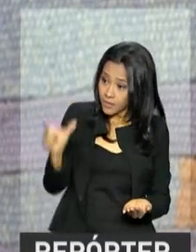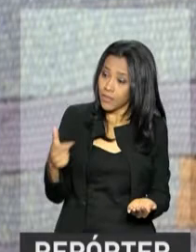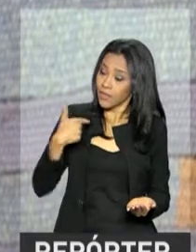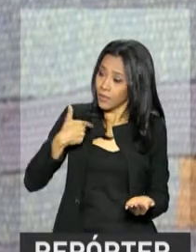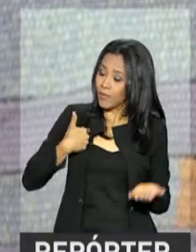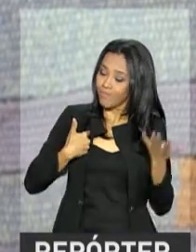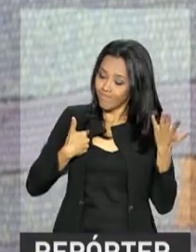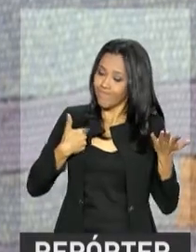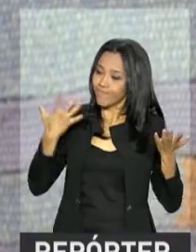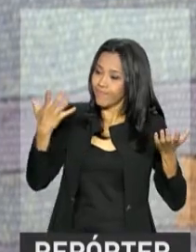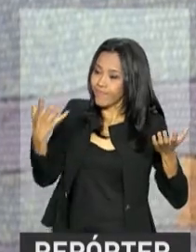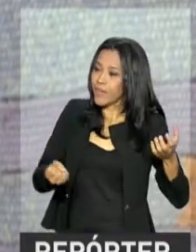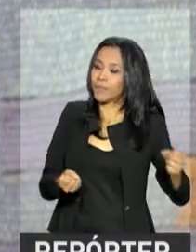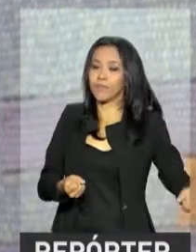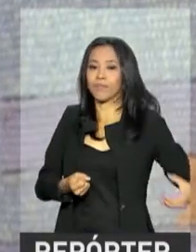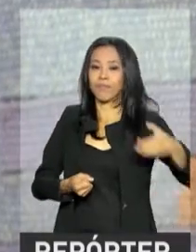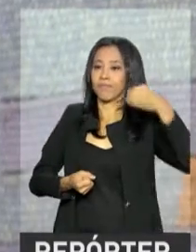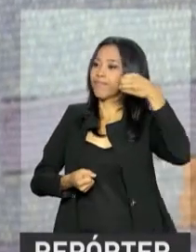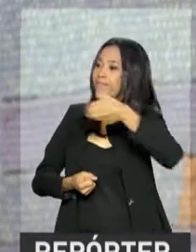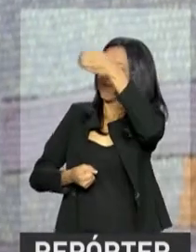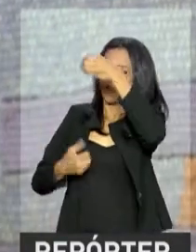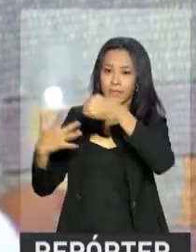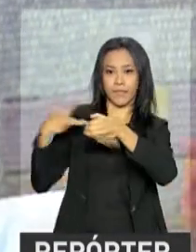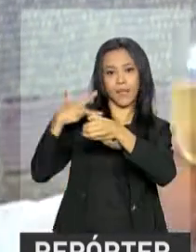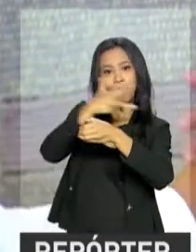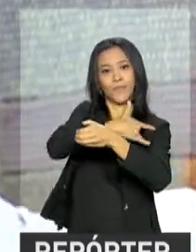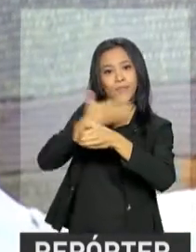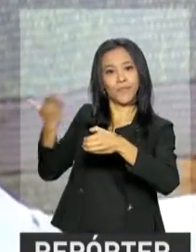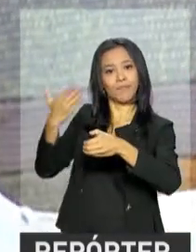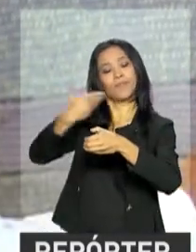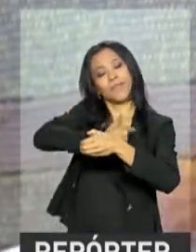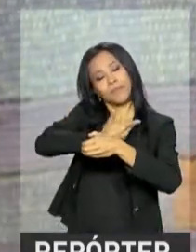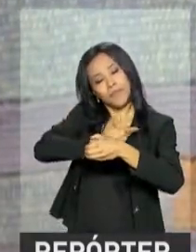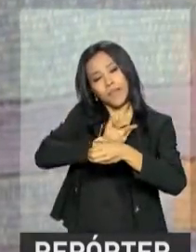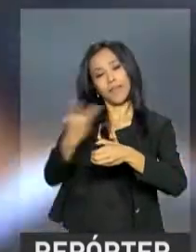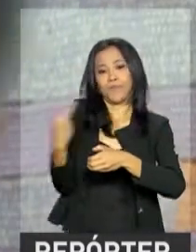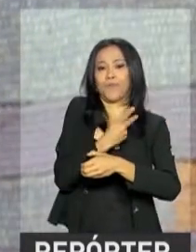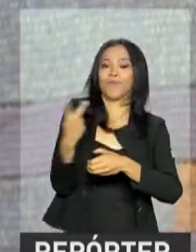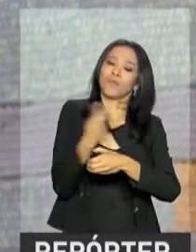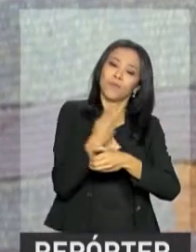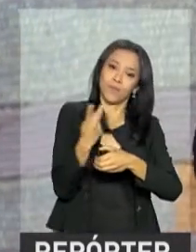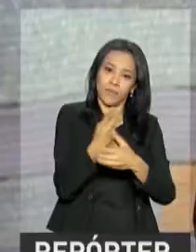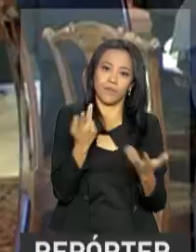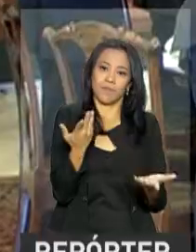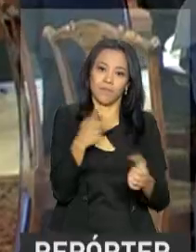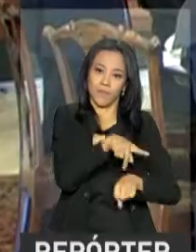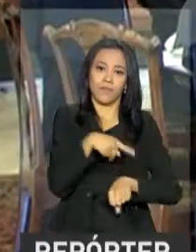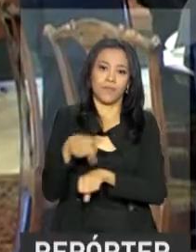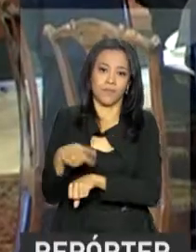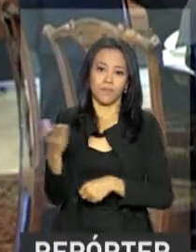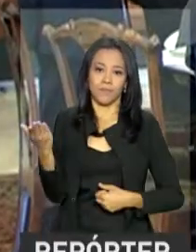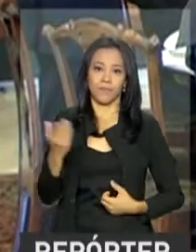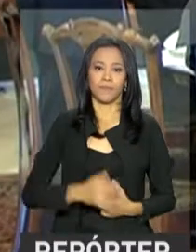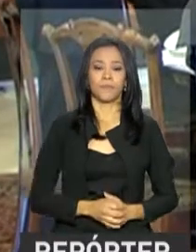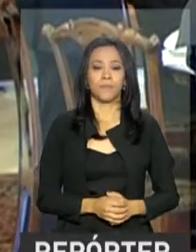um brinde à saúde do presidente e amizade entre o brasil eu sou ligado